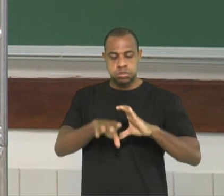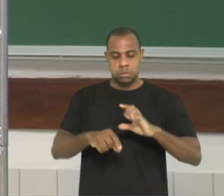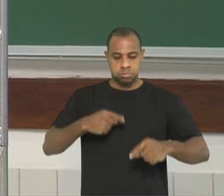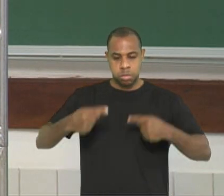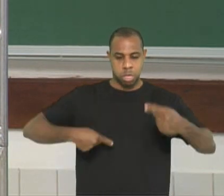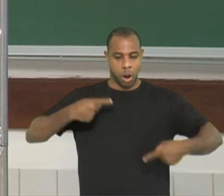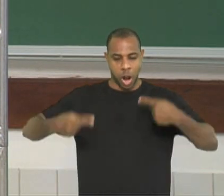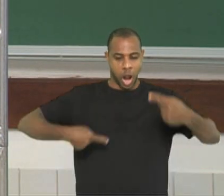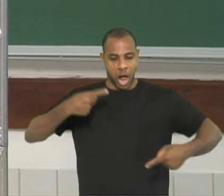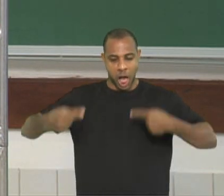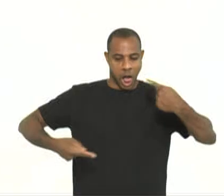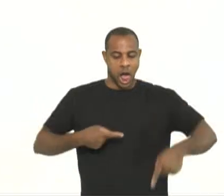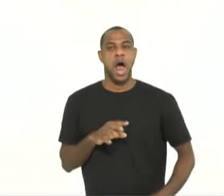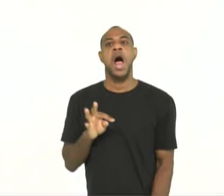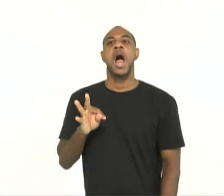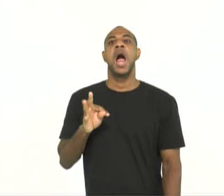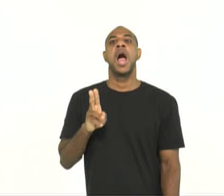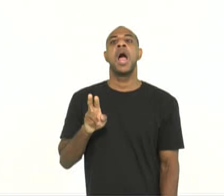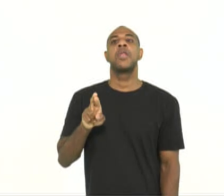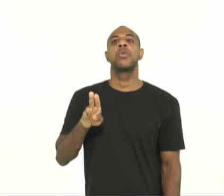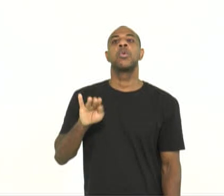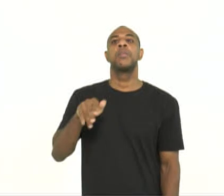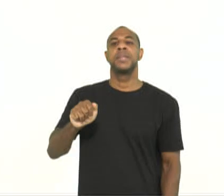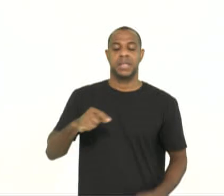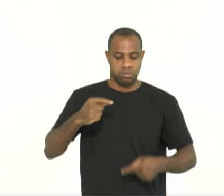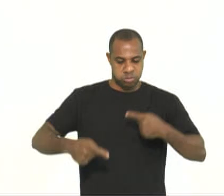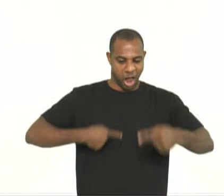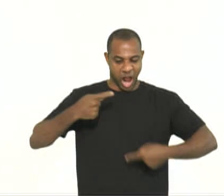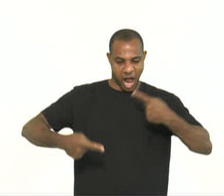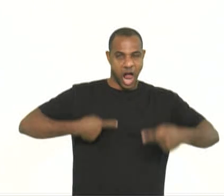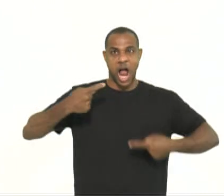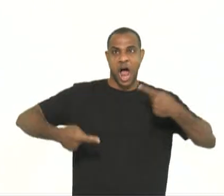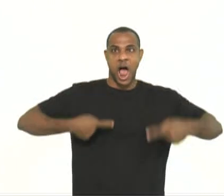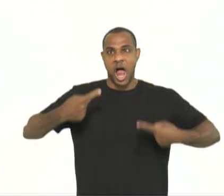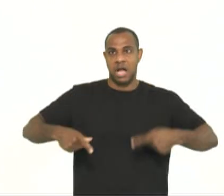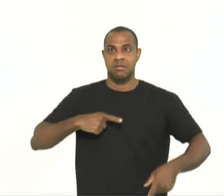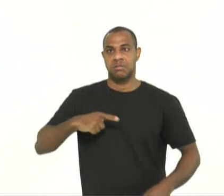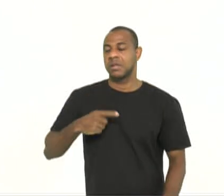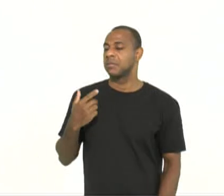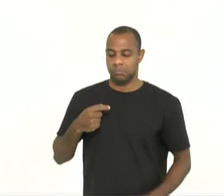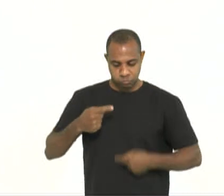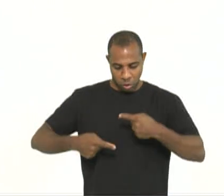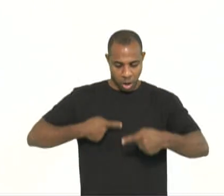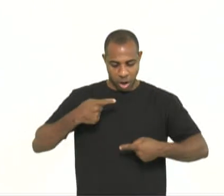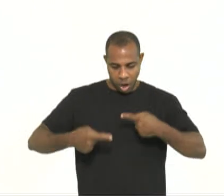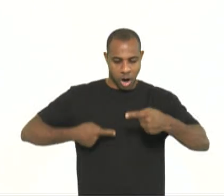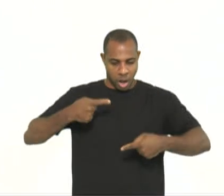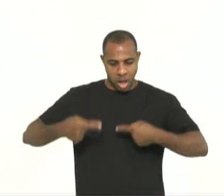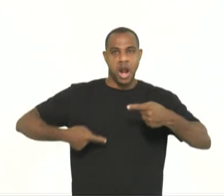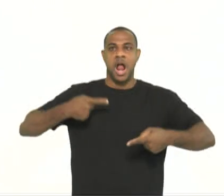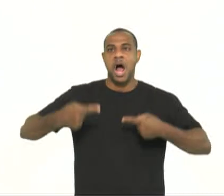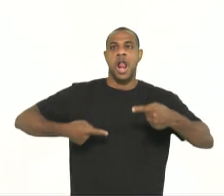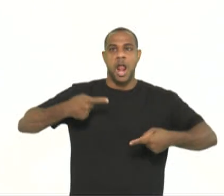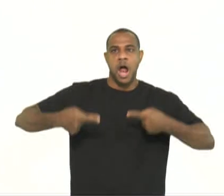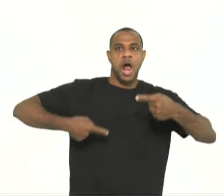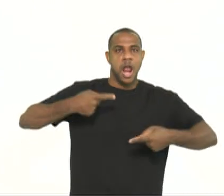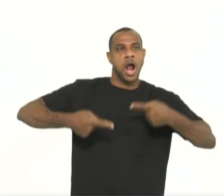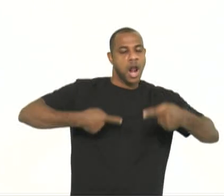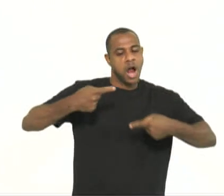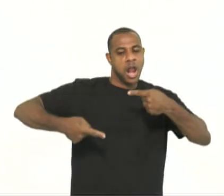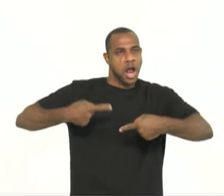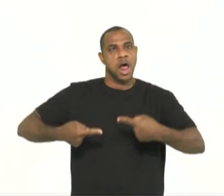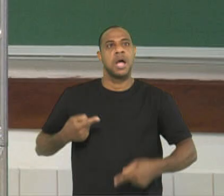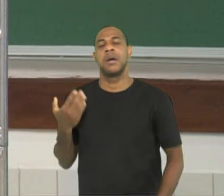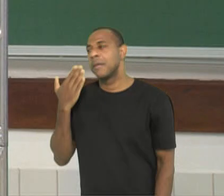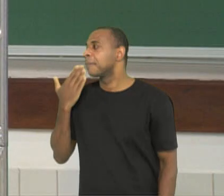turbinas. Aqui a imagem que nós temos é de um conjunto de cachoeiras chamado de Sete Quedas, que estão hoje submersos pelo lago, são